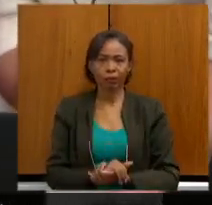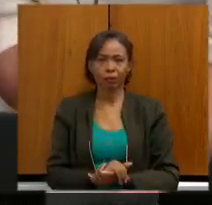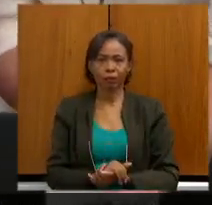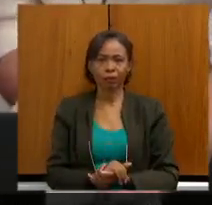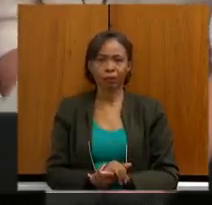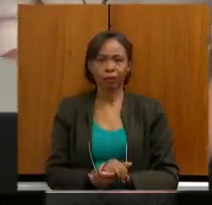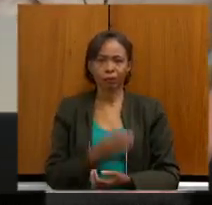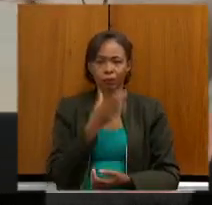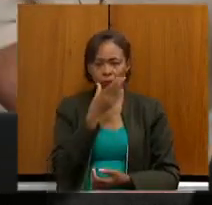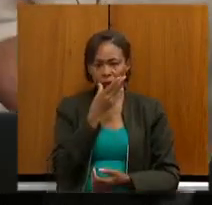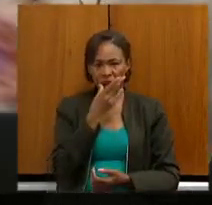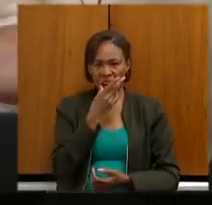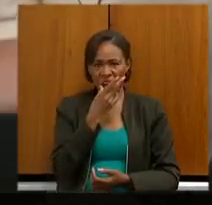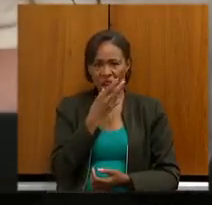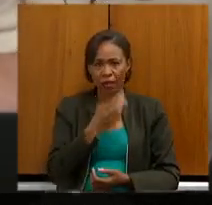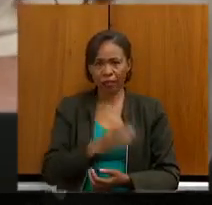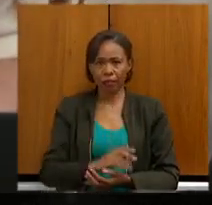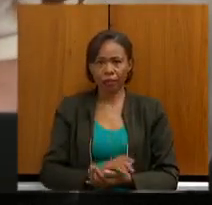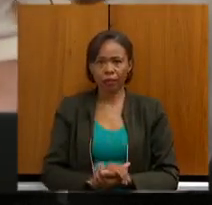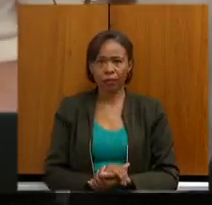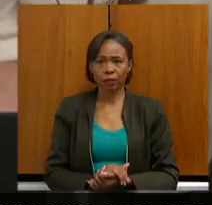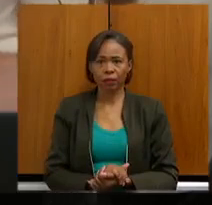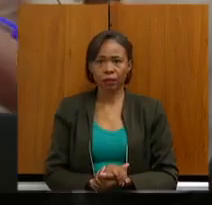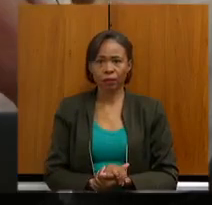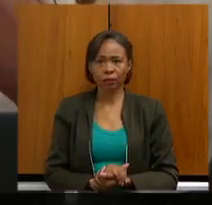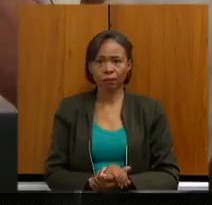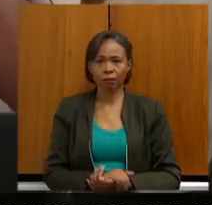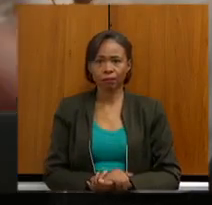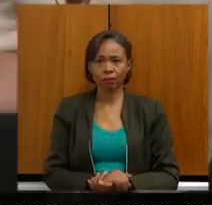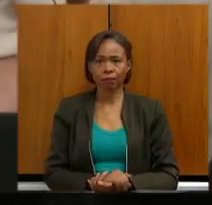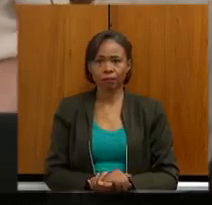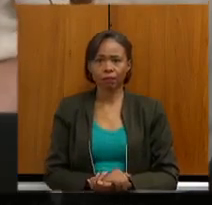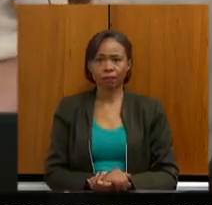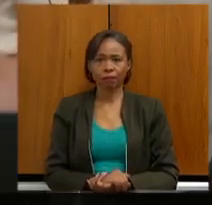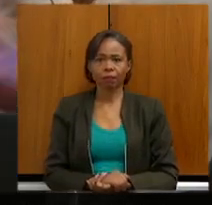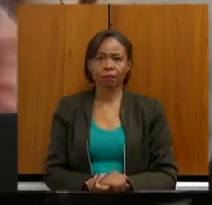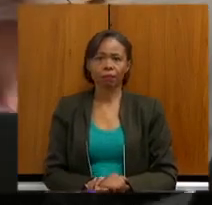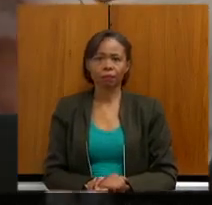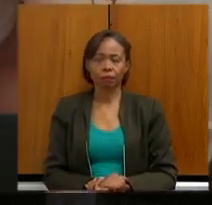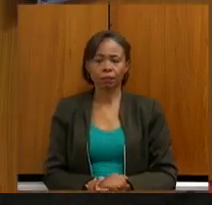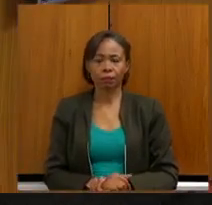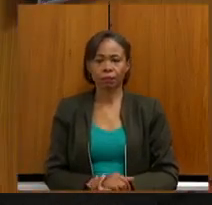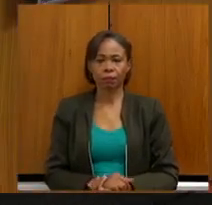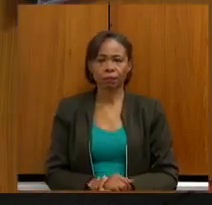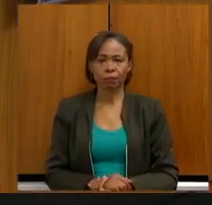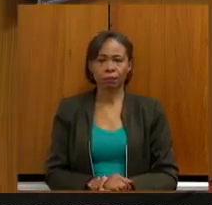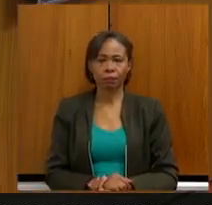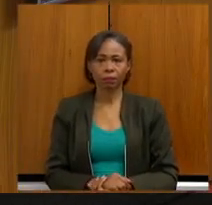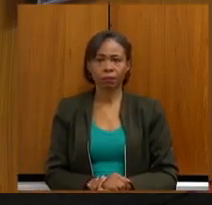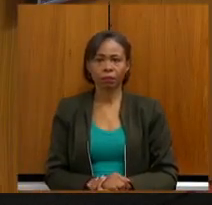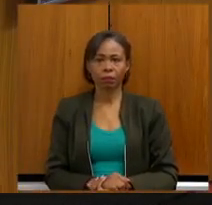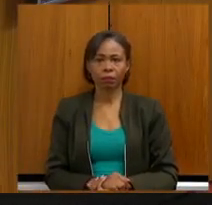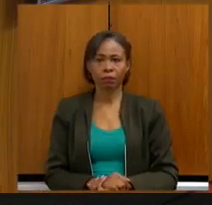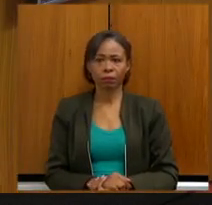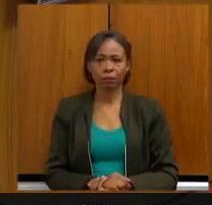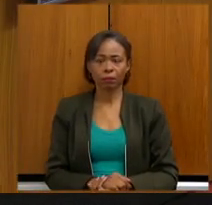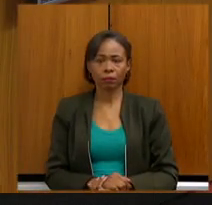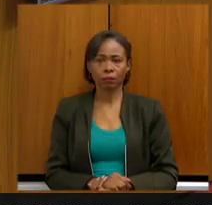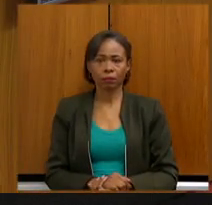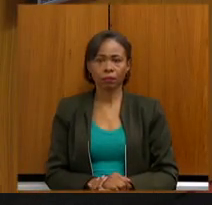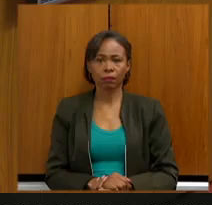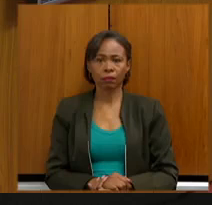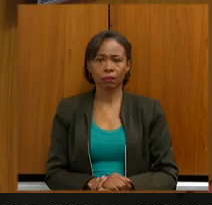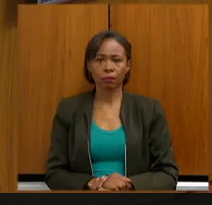E aí essa escola remoto remoto Marcelo O que conta o Gabriel